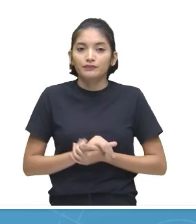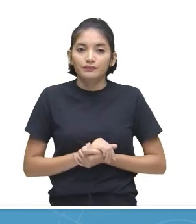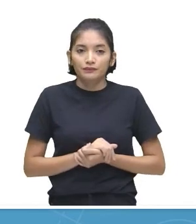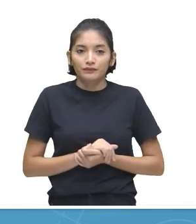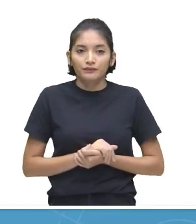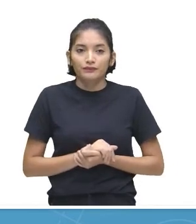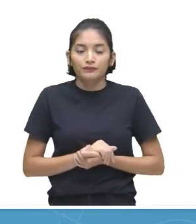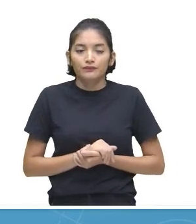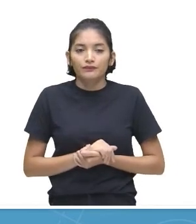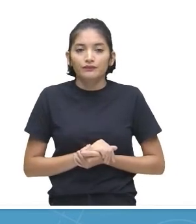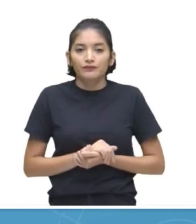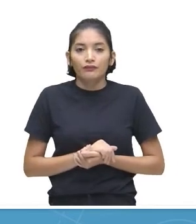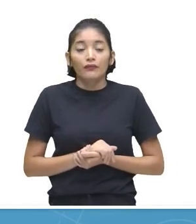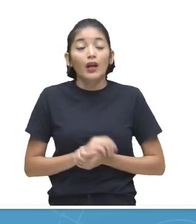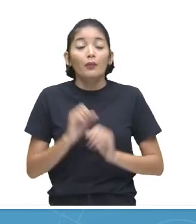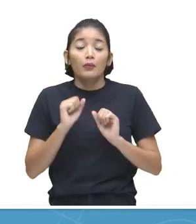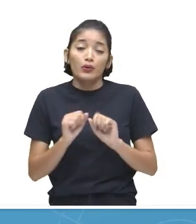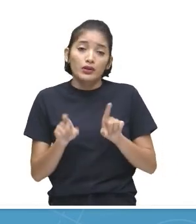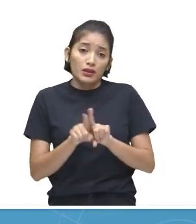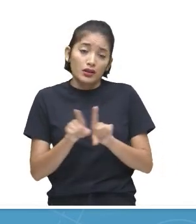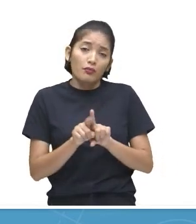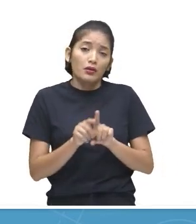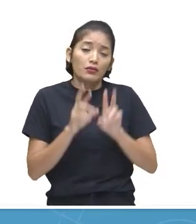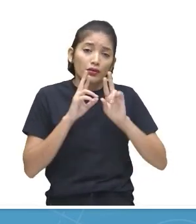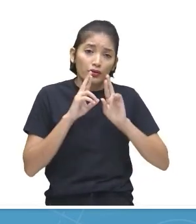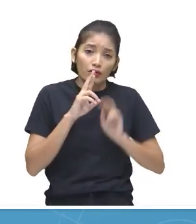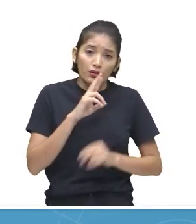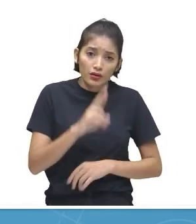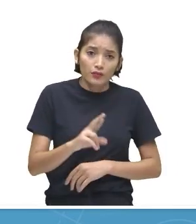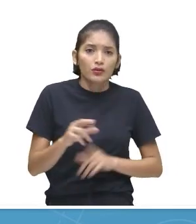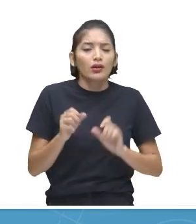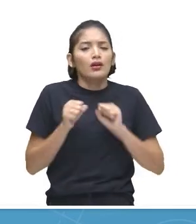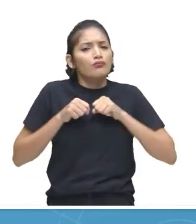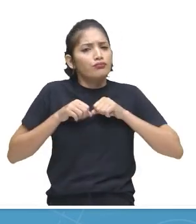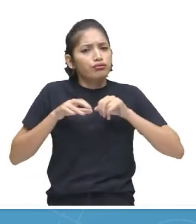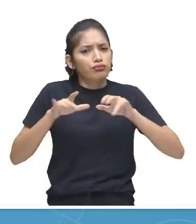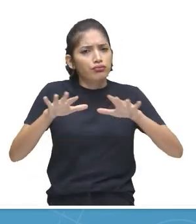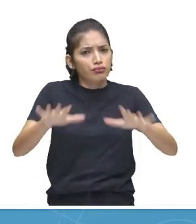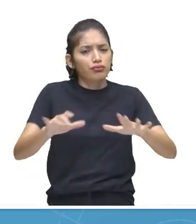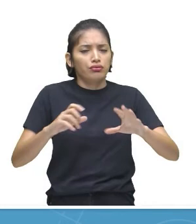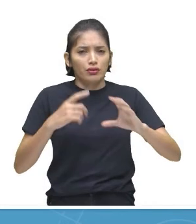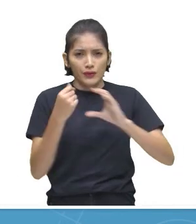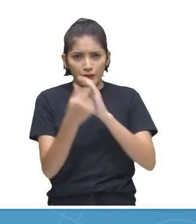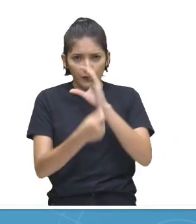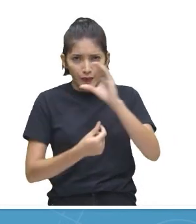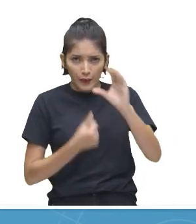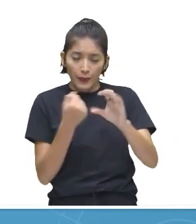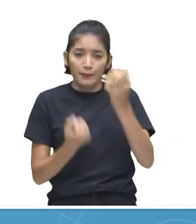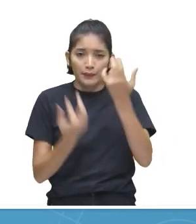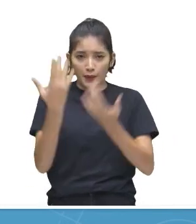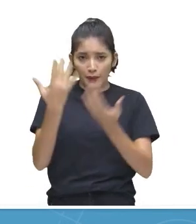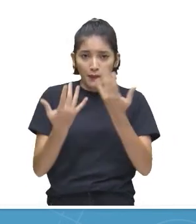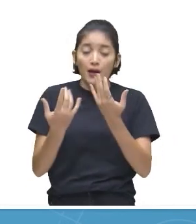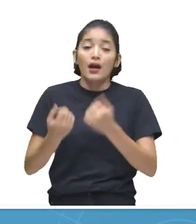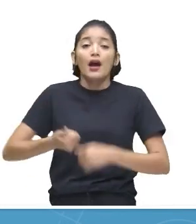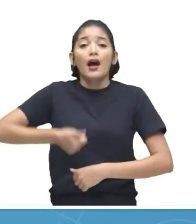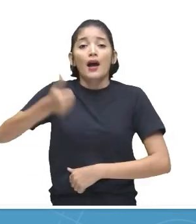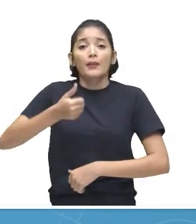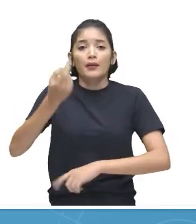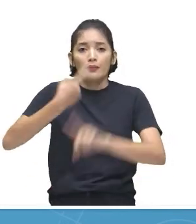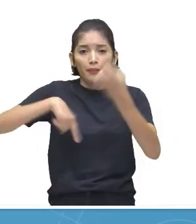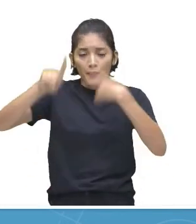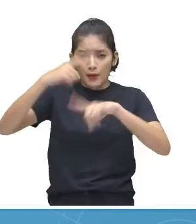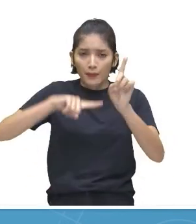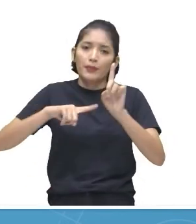questão 1. Na questão 1, poderia colocar como resposta a expansão do capitalismo industrial está relacionada à primeira revolução industrial, ou